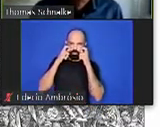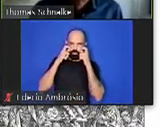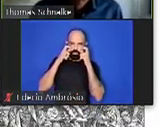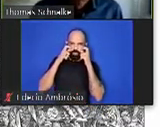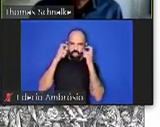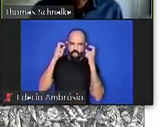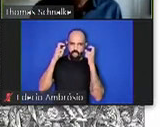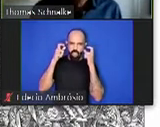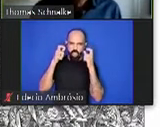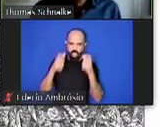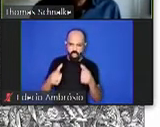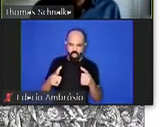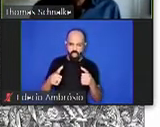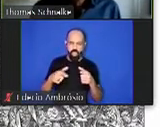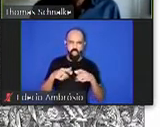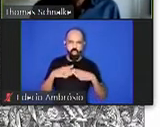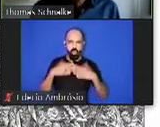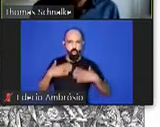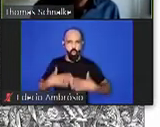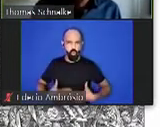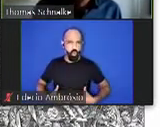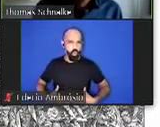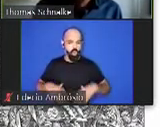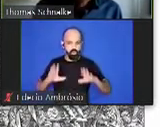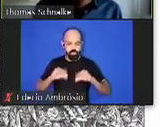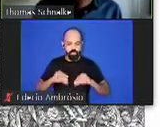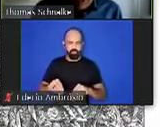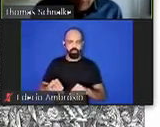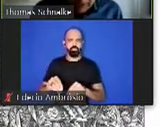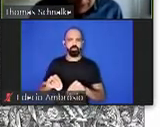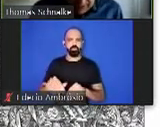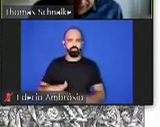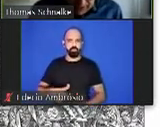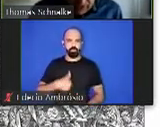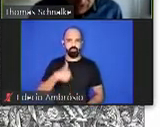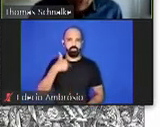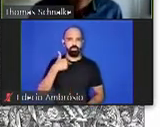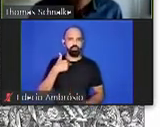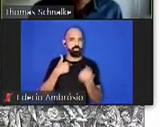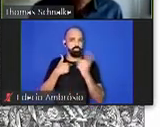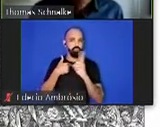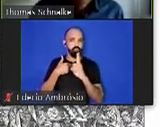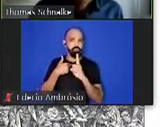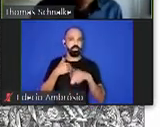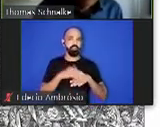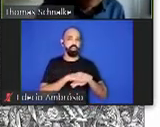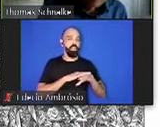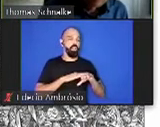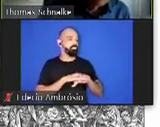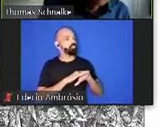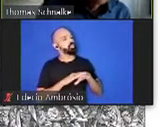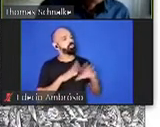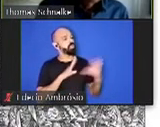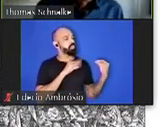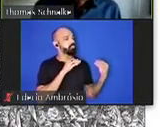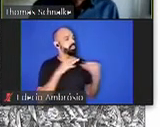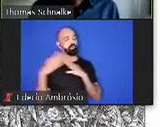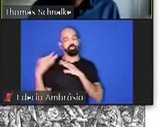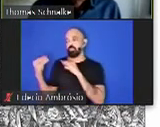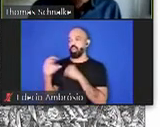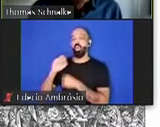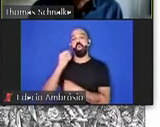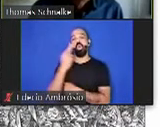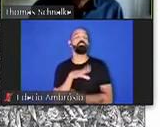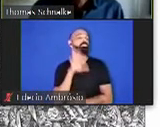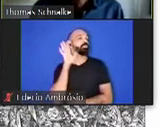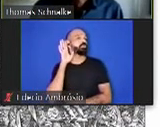o corpo e o que o cirurgião está fazendo. Eles estão conversando uns com os outros ou talvez ouvindo a aula.